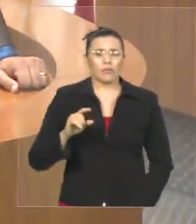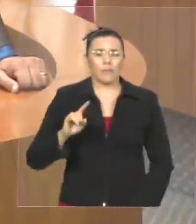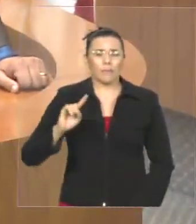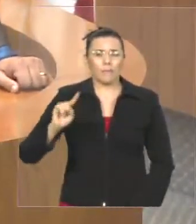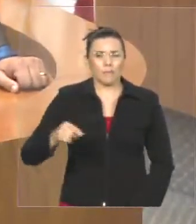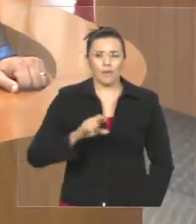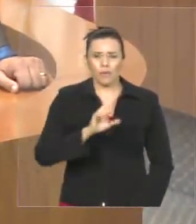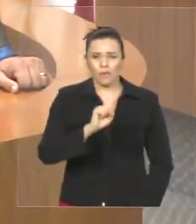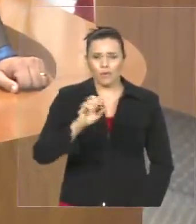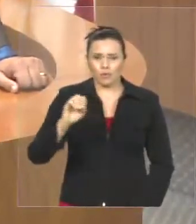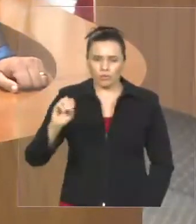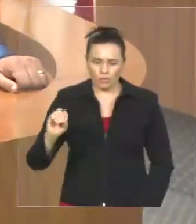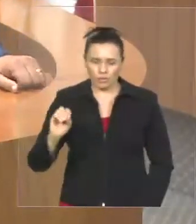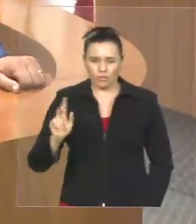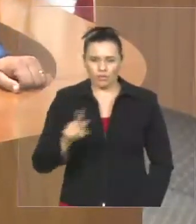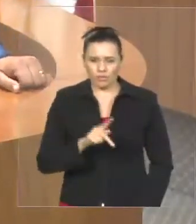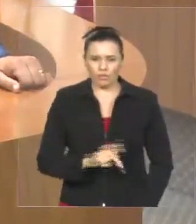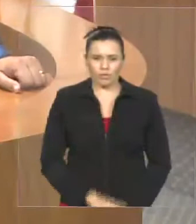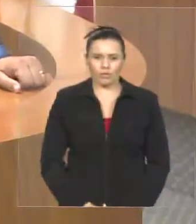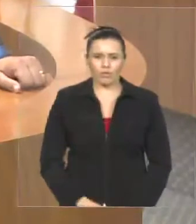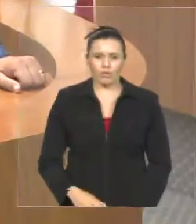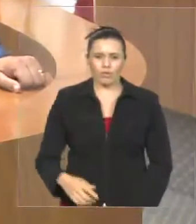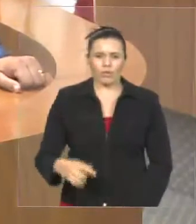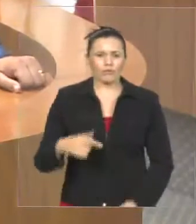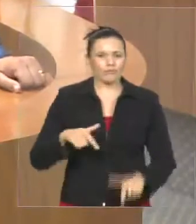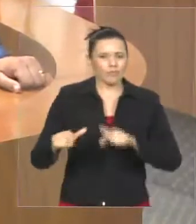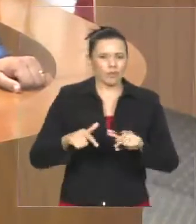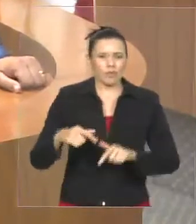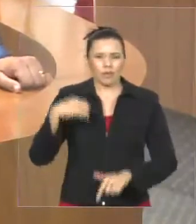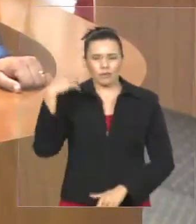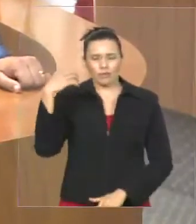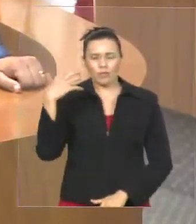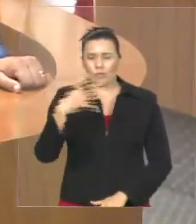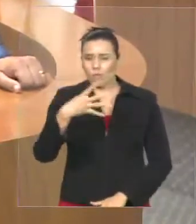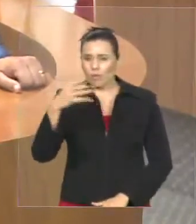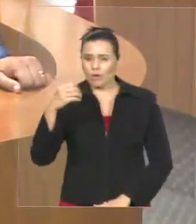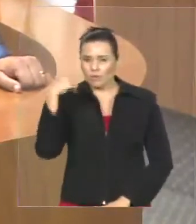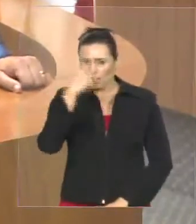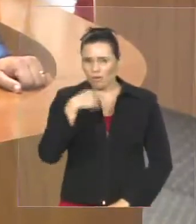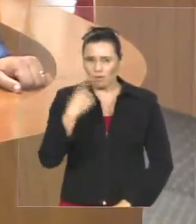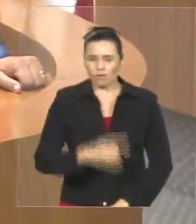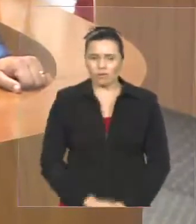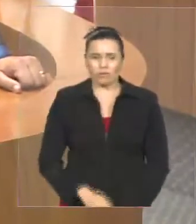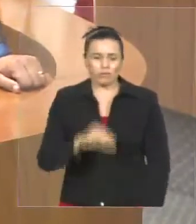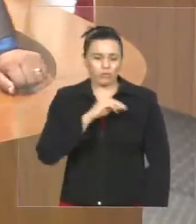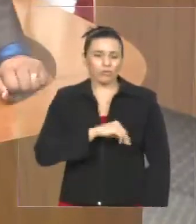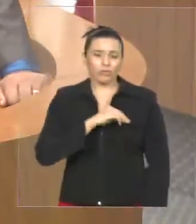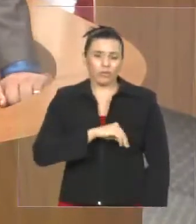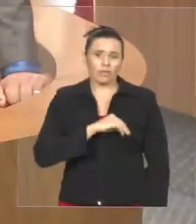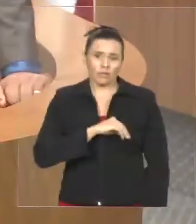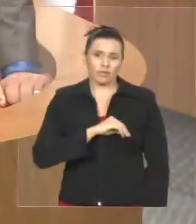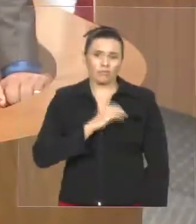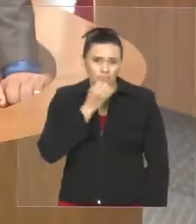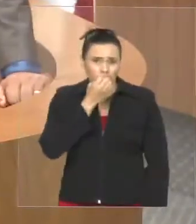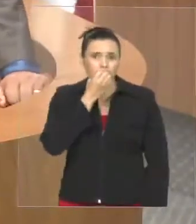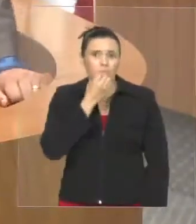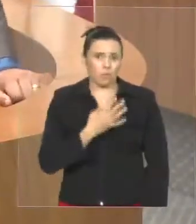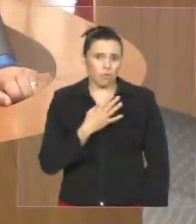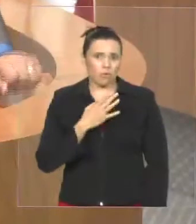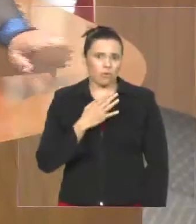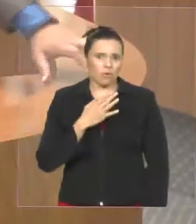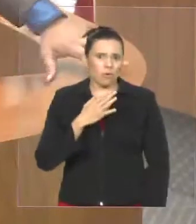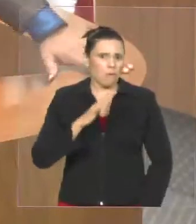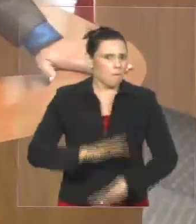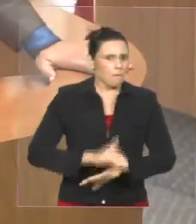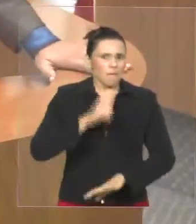de 40 horas, com um salário um dos mais altos do Brasil, o que é justo. Um salário de cerca de 5 mil